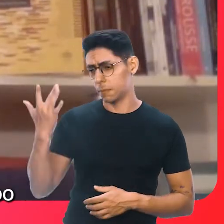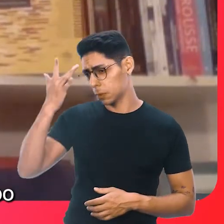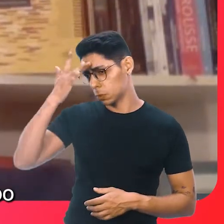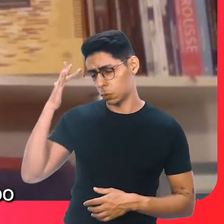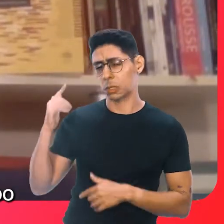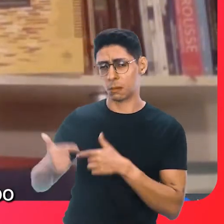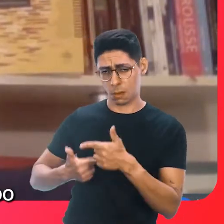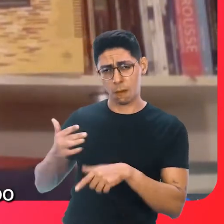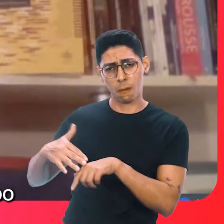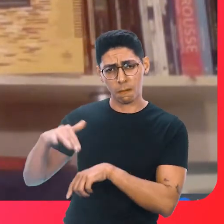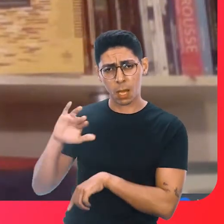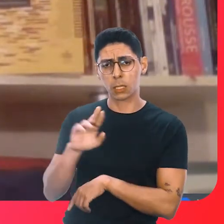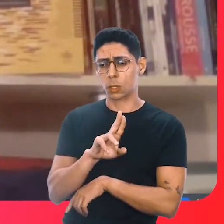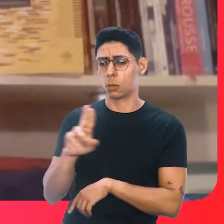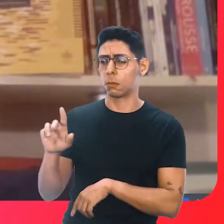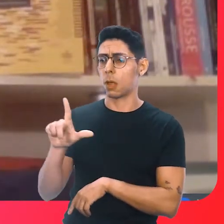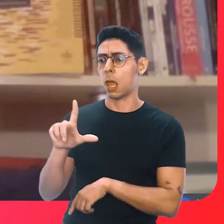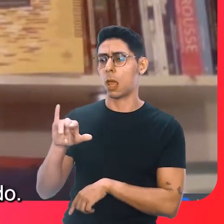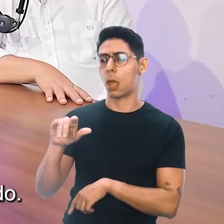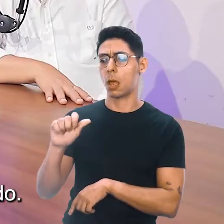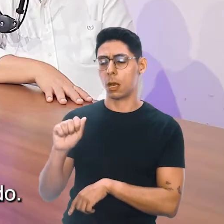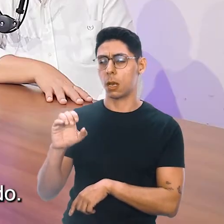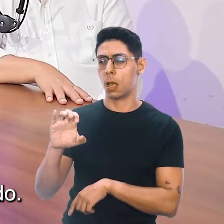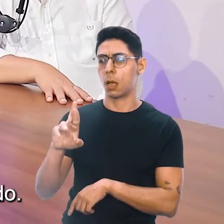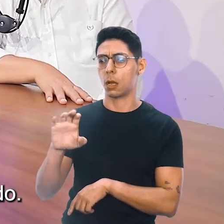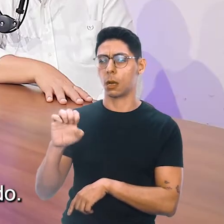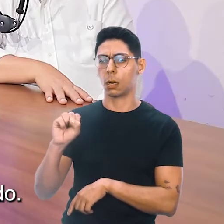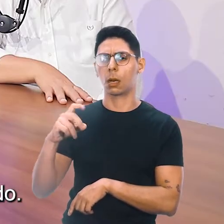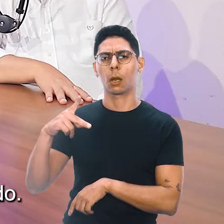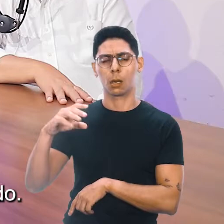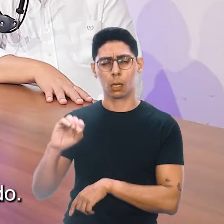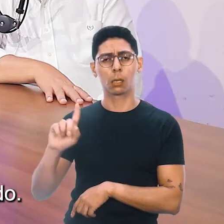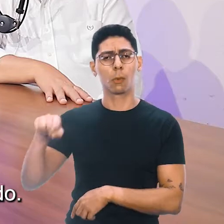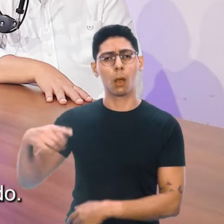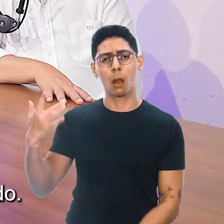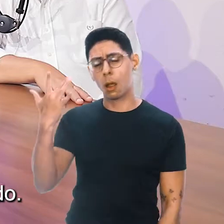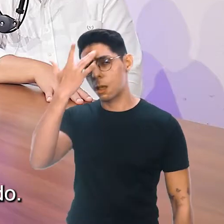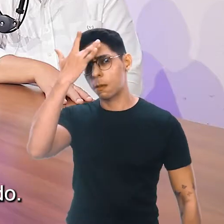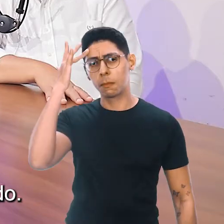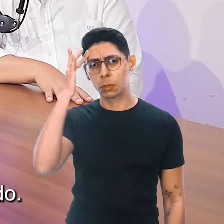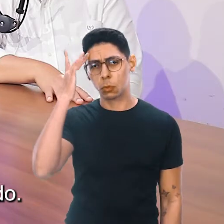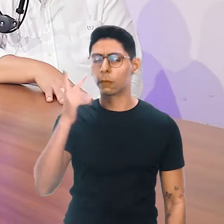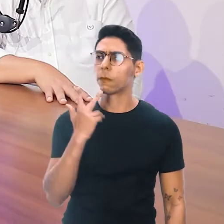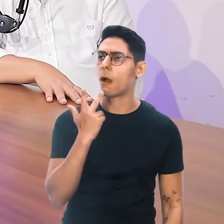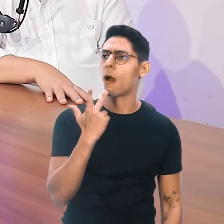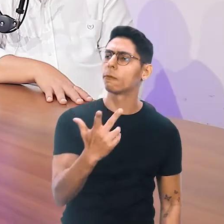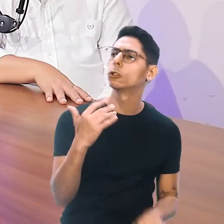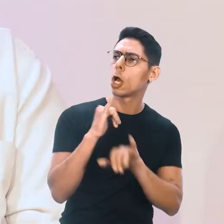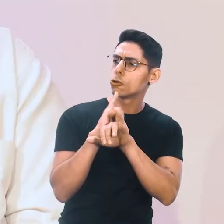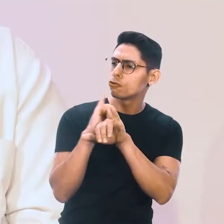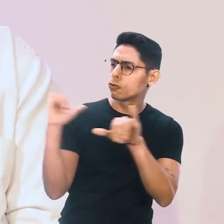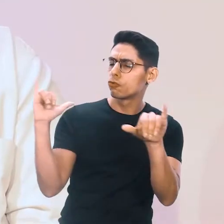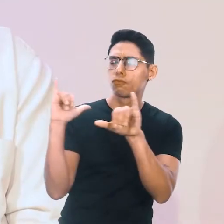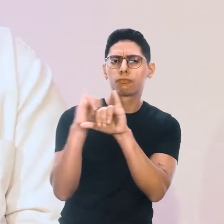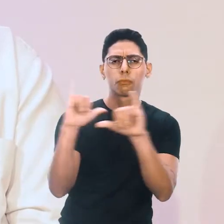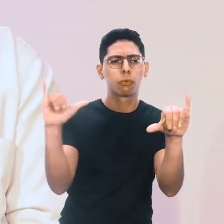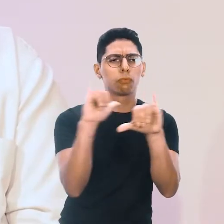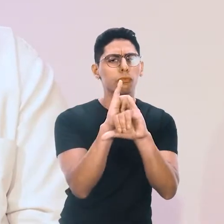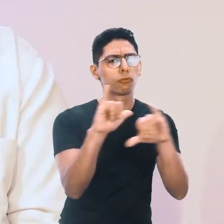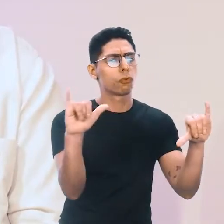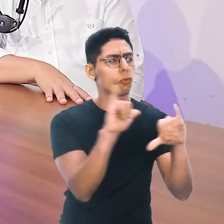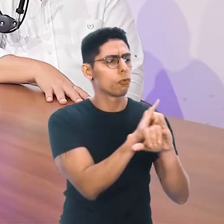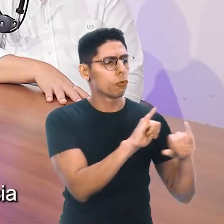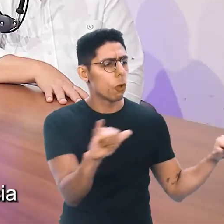né? A Lia Crespo, ela era a pessoa que ficava ali evangelizando, né? Digamos assim. Isso,